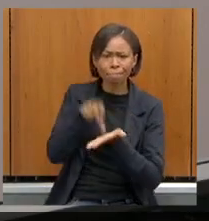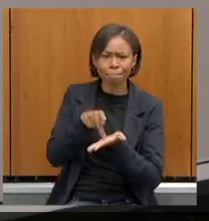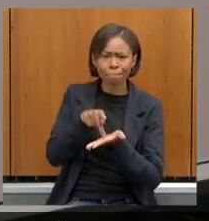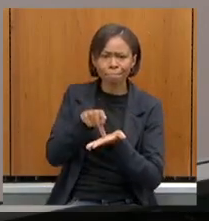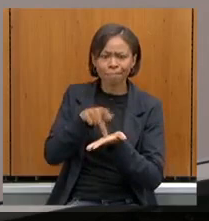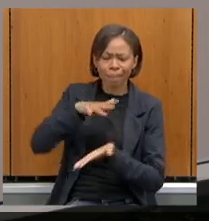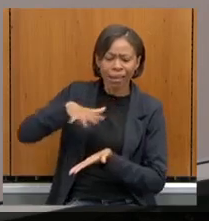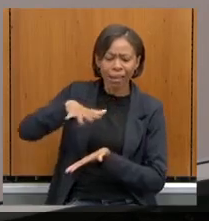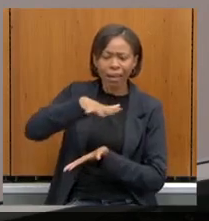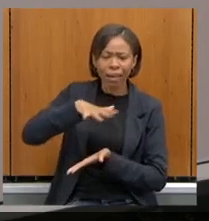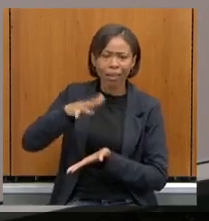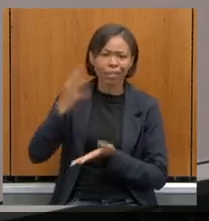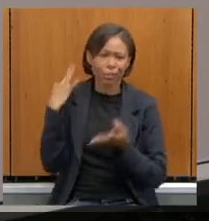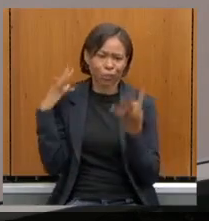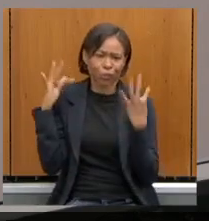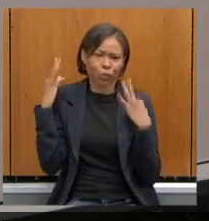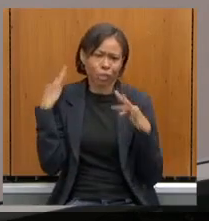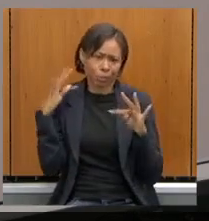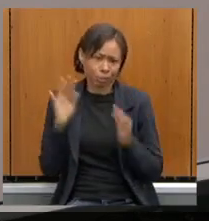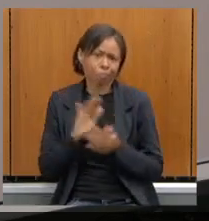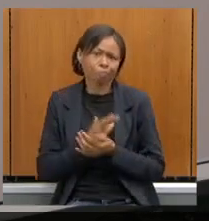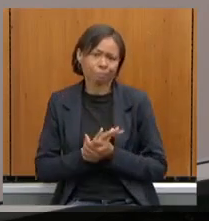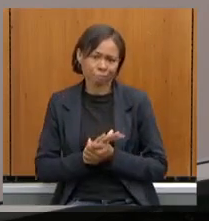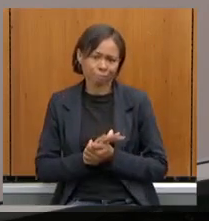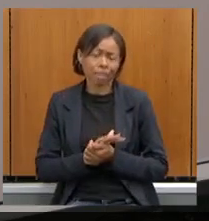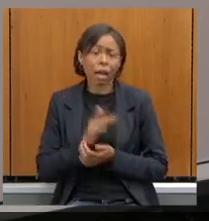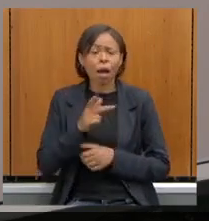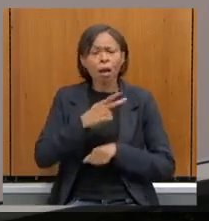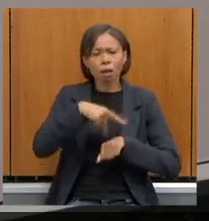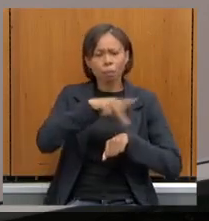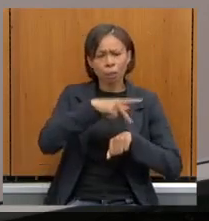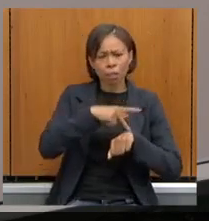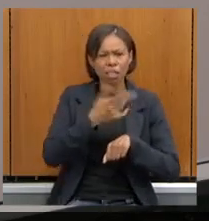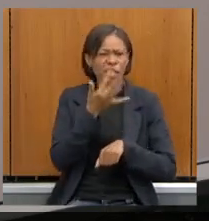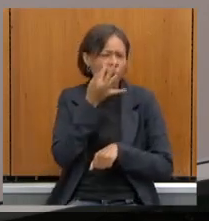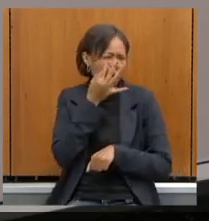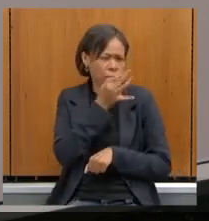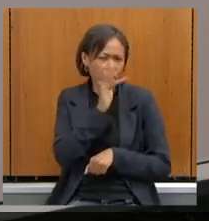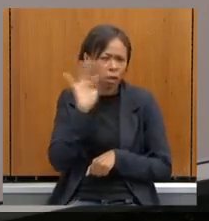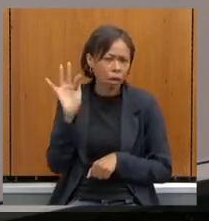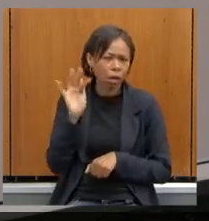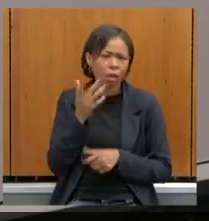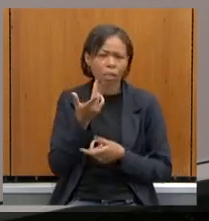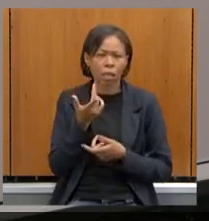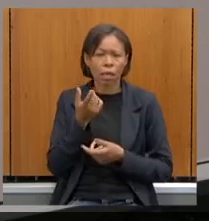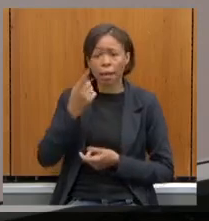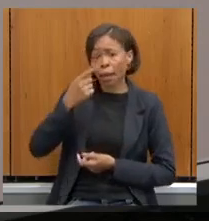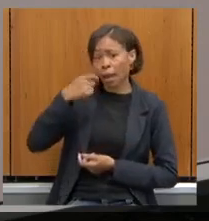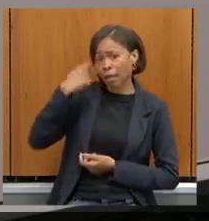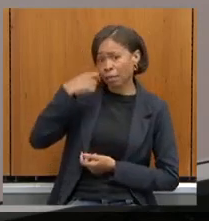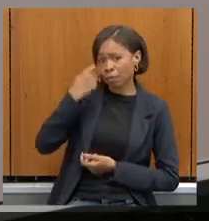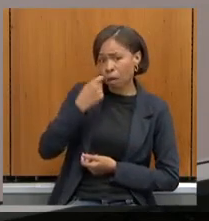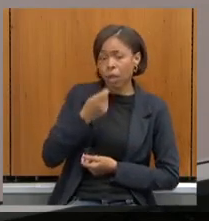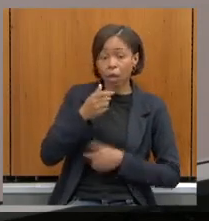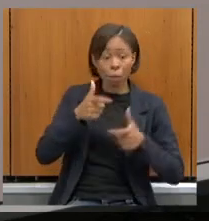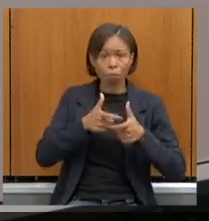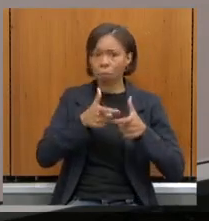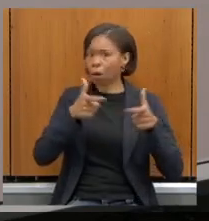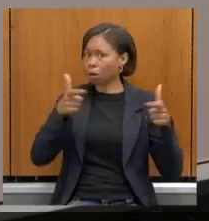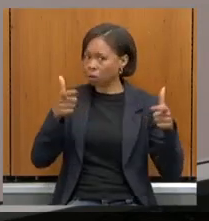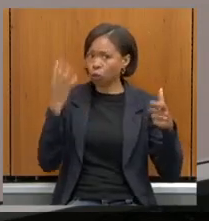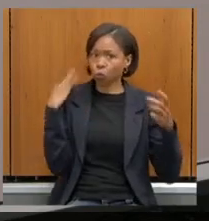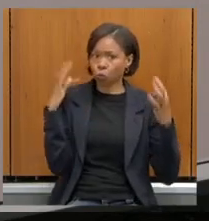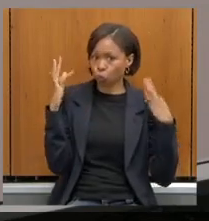países como a França, como a Espanha, que é o maior receptor de turismo do mundo, onde 47% no ano de